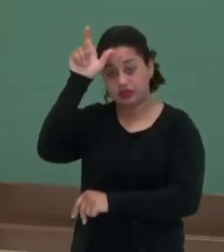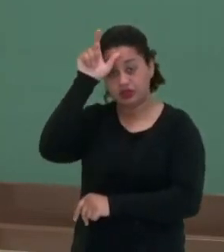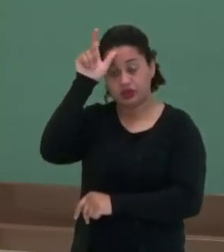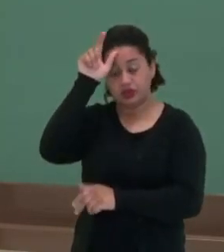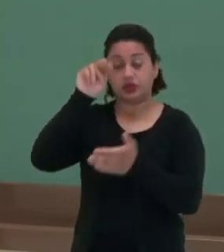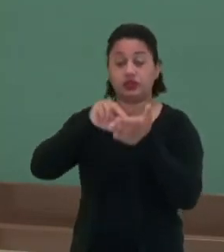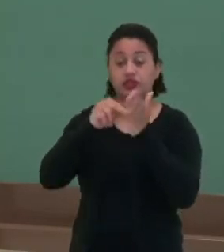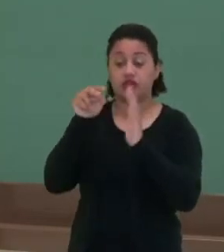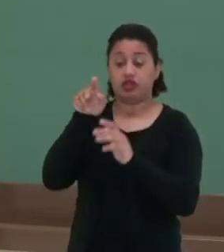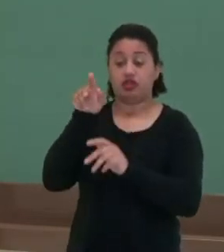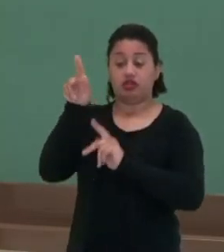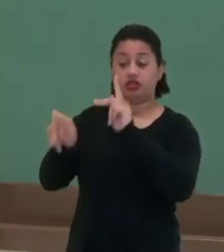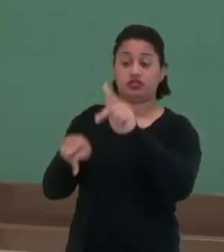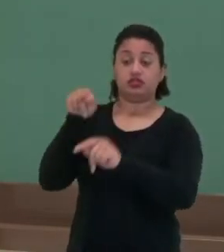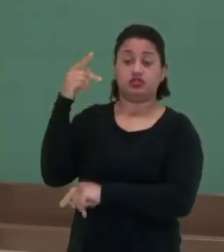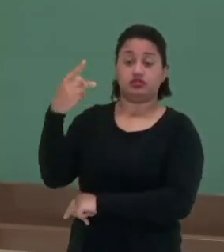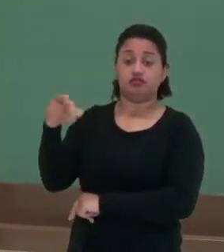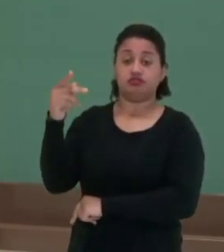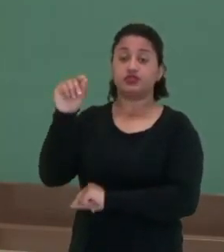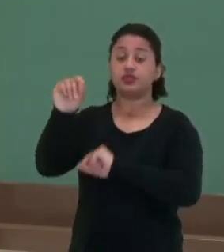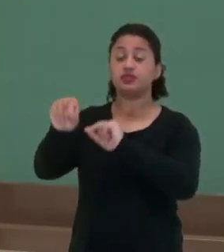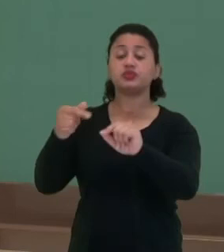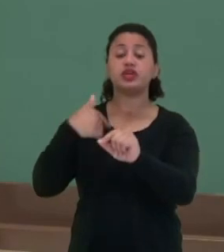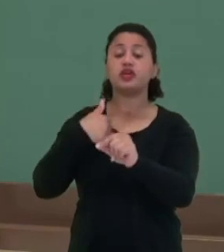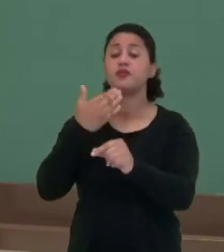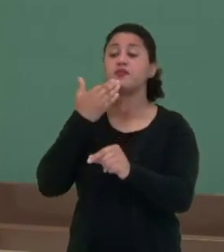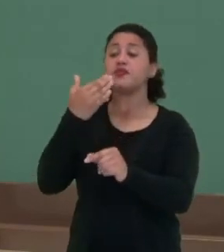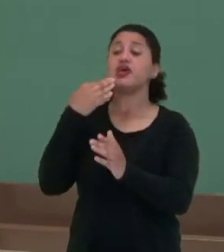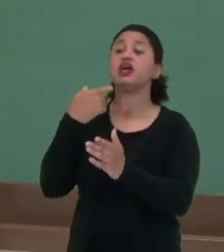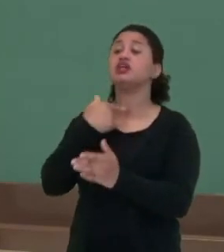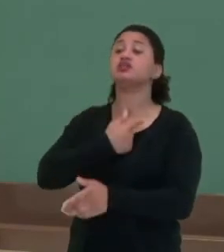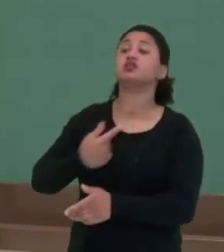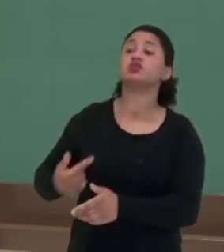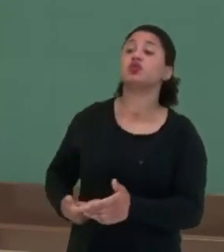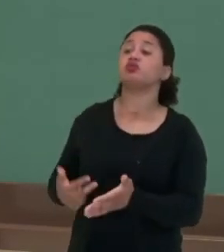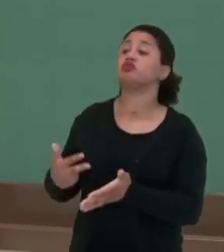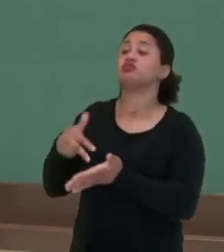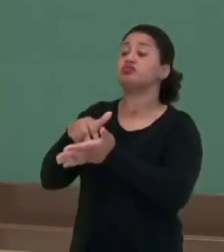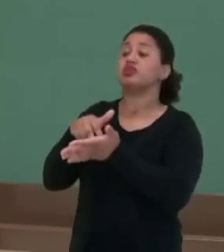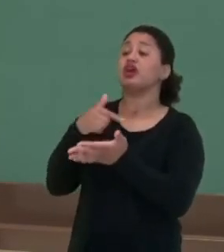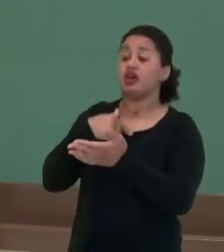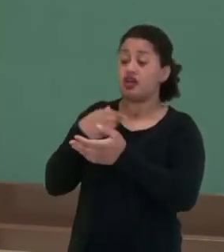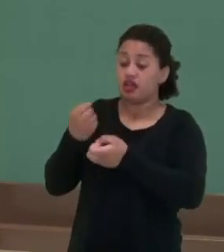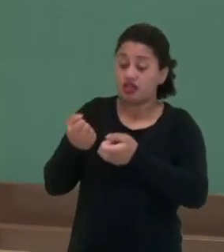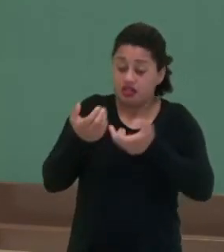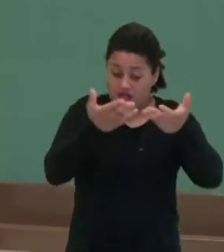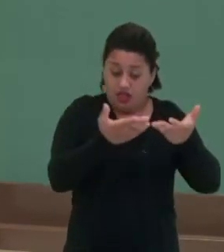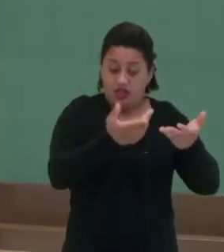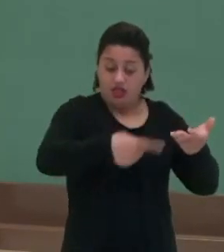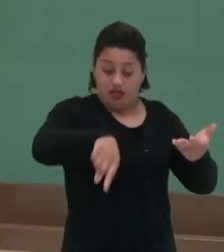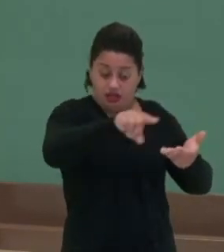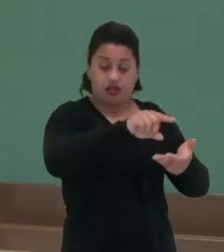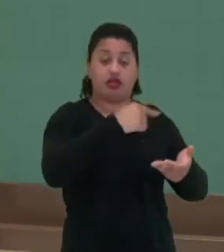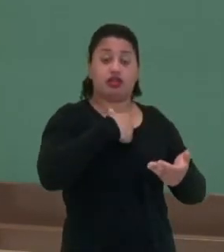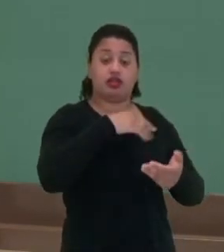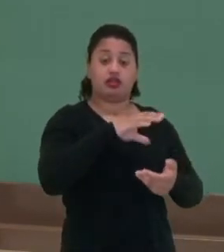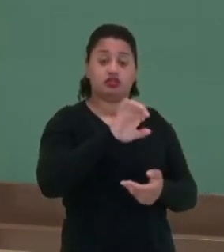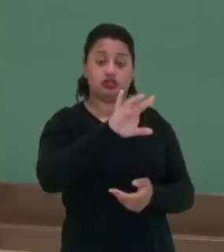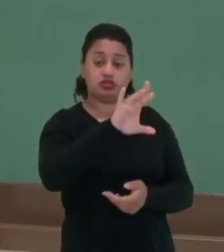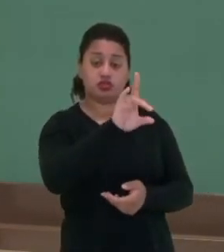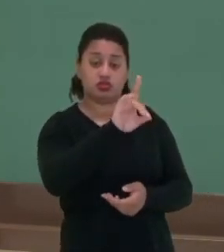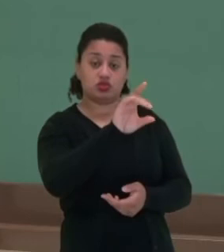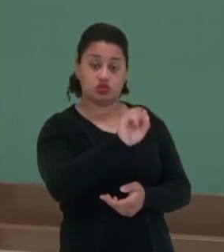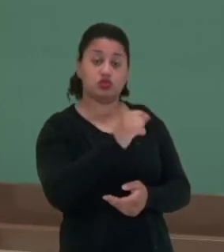sendo aterrorizada, amedrontada, cobre do governo uma posição e conceda aos curdos o direito de terem o seu